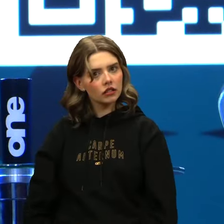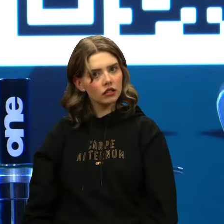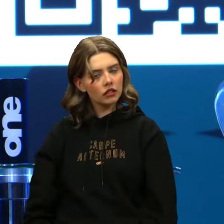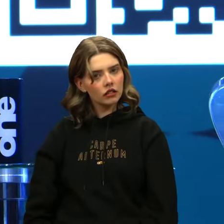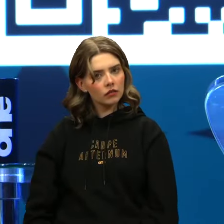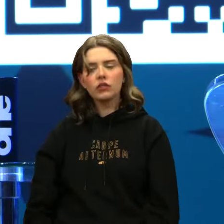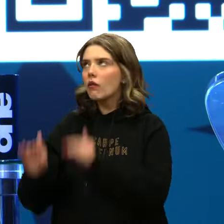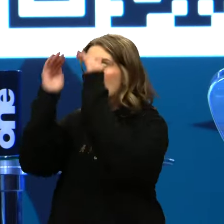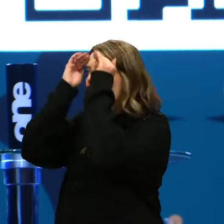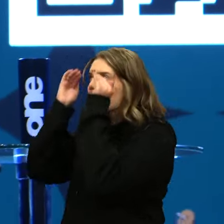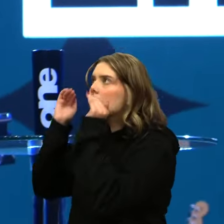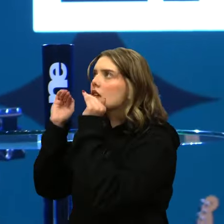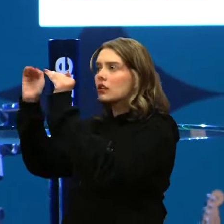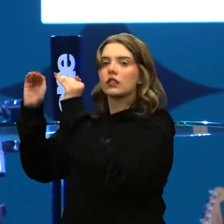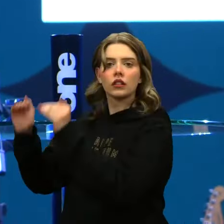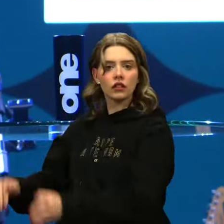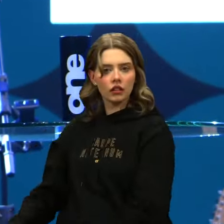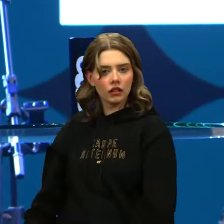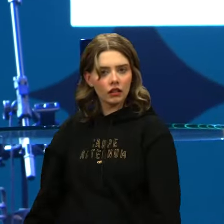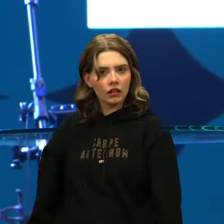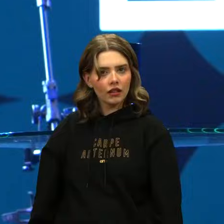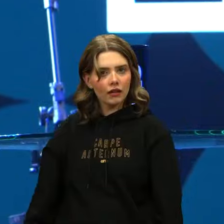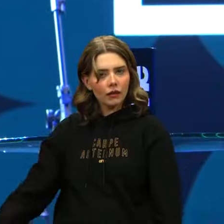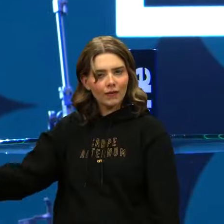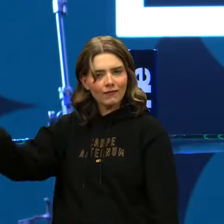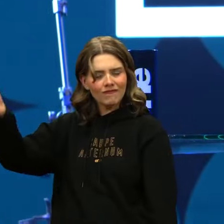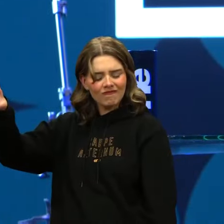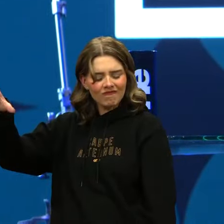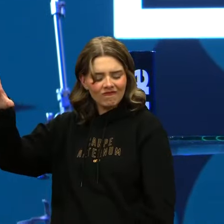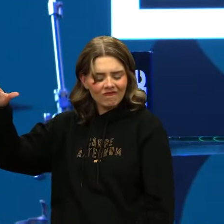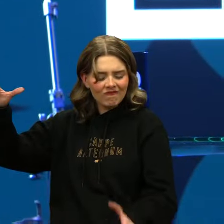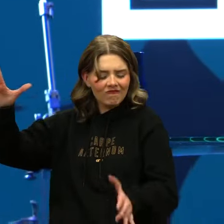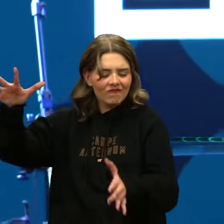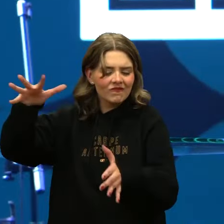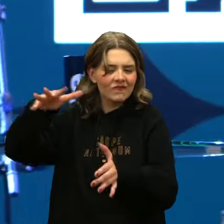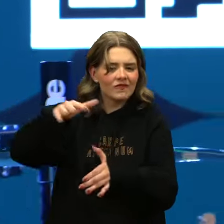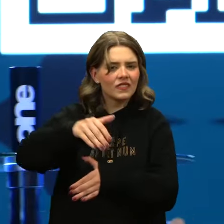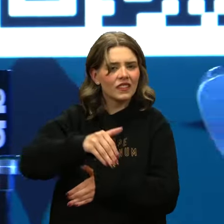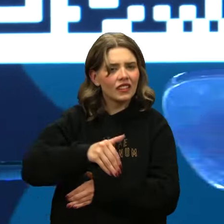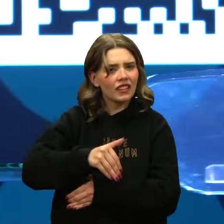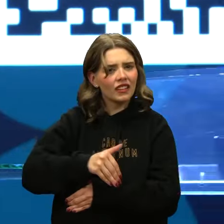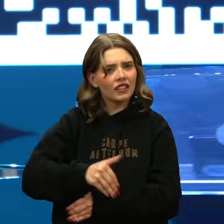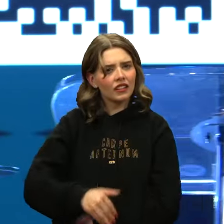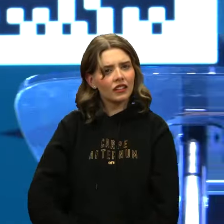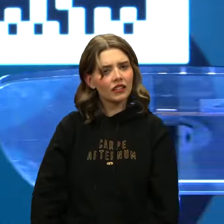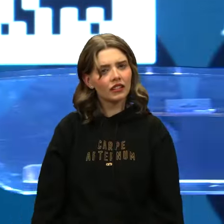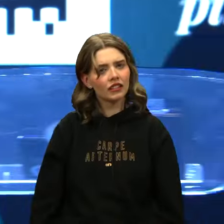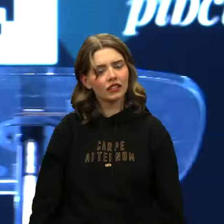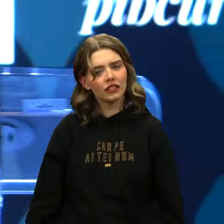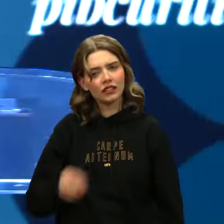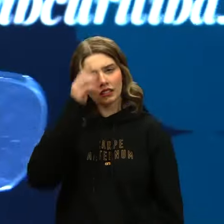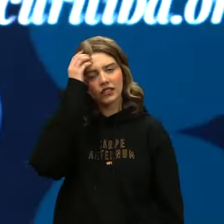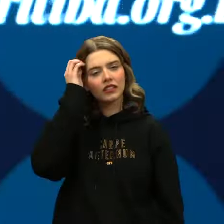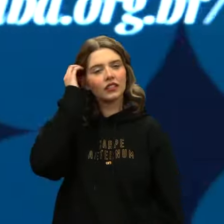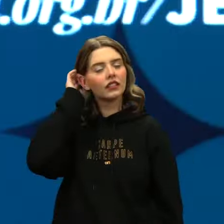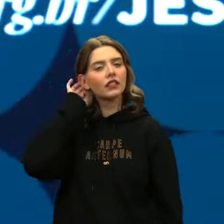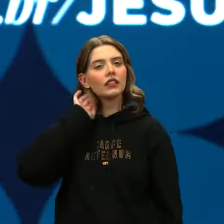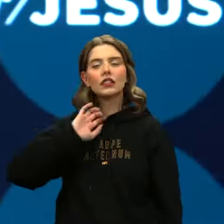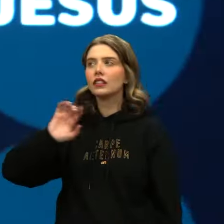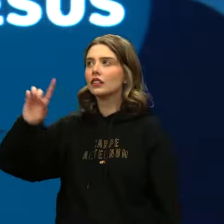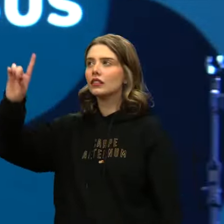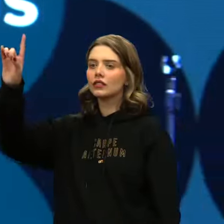obediência. Eu vou te puxar para debaixo das minhas asas. Mas Ele está falando também que